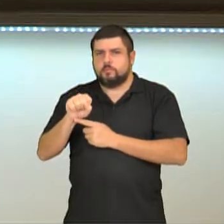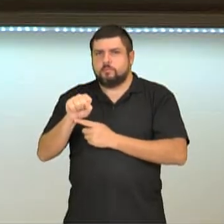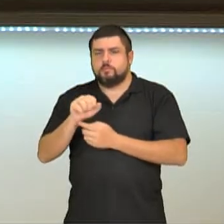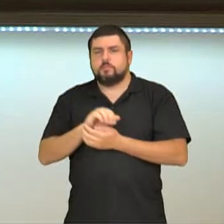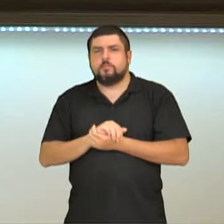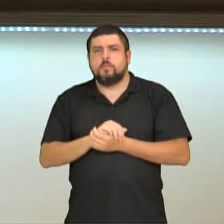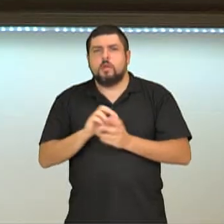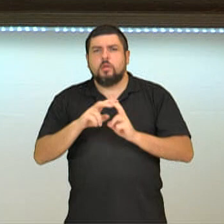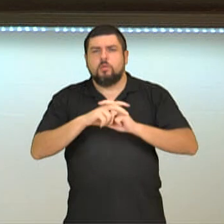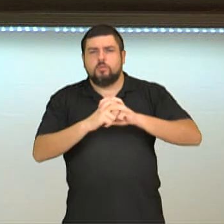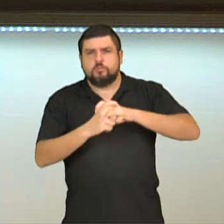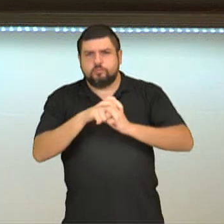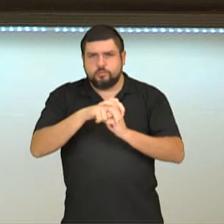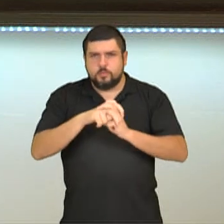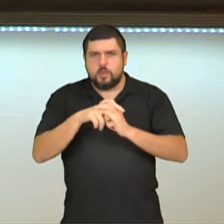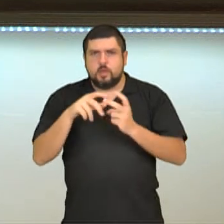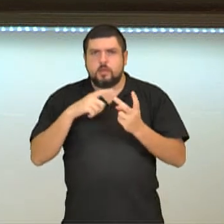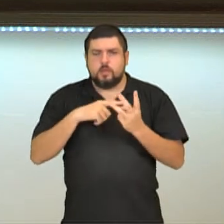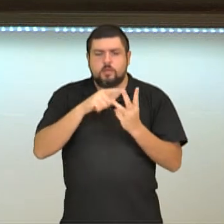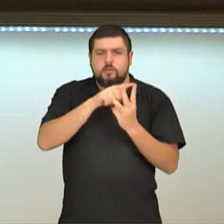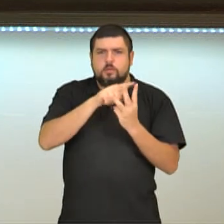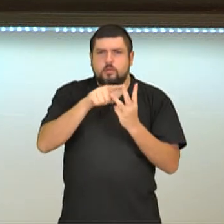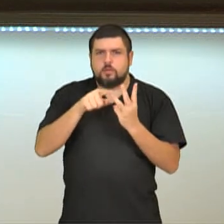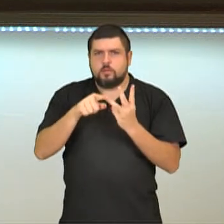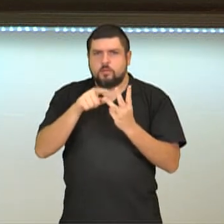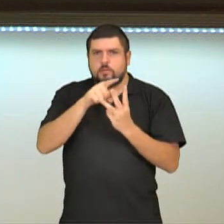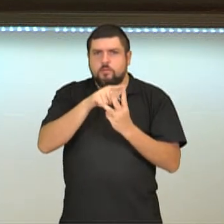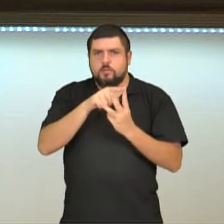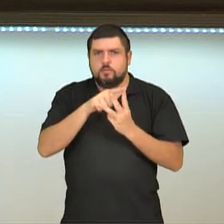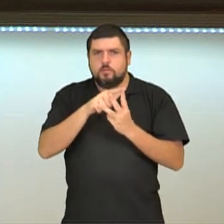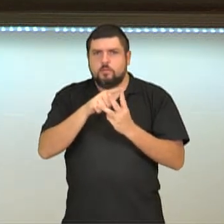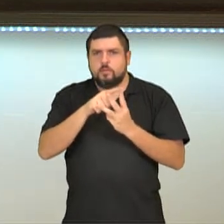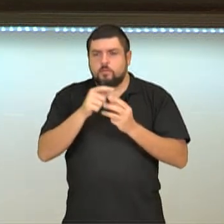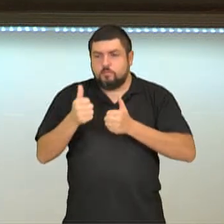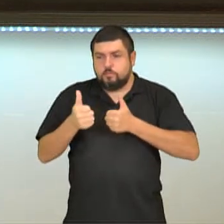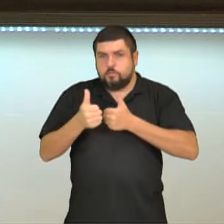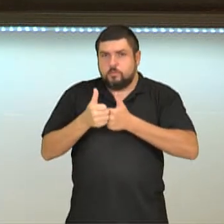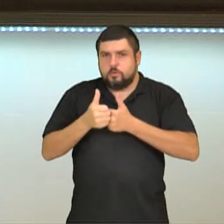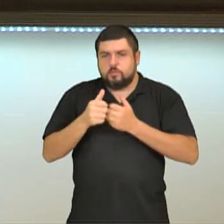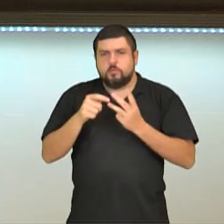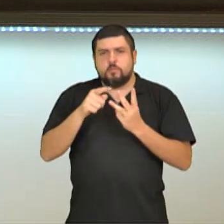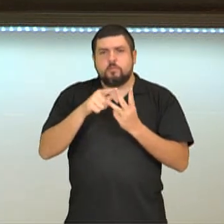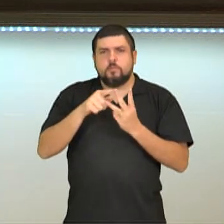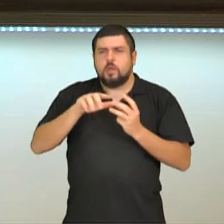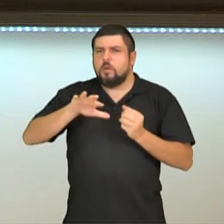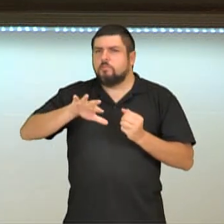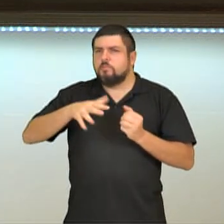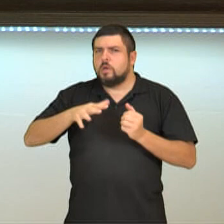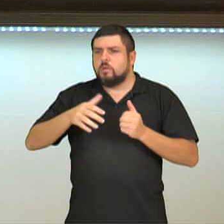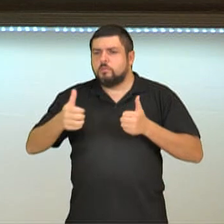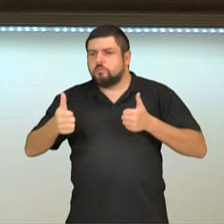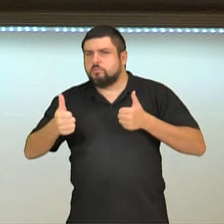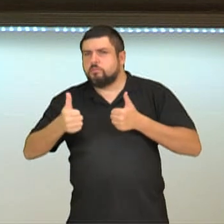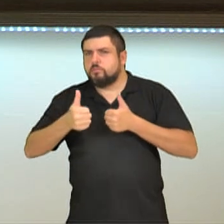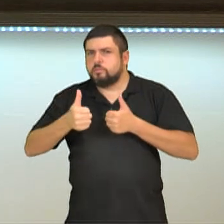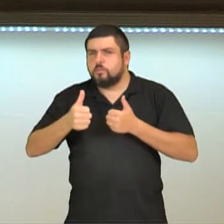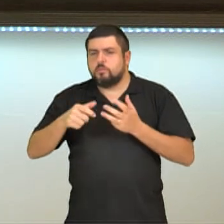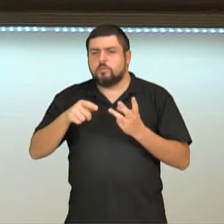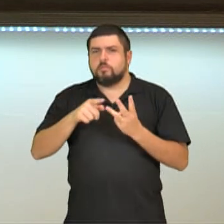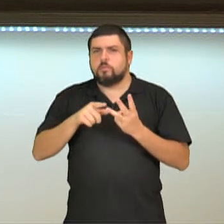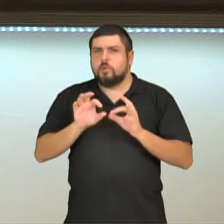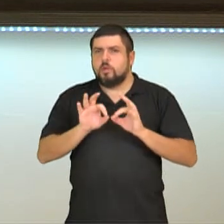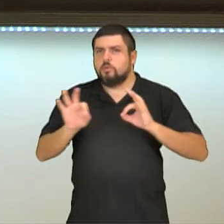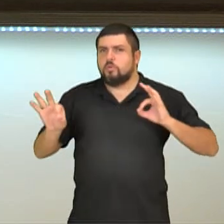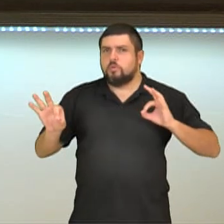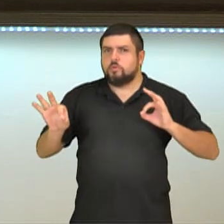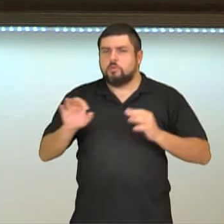dividir elas em três: curta, média e longa distância, tá? Então, a gente vai ver algumas delas, eu vou fazendo essa associação